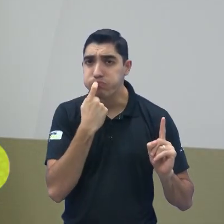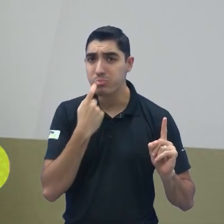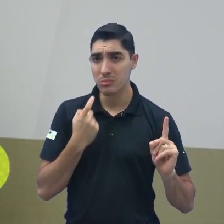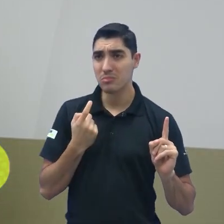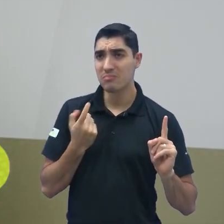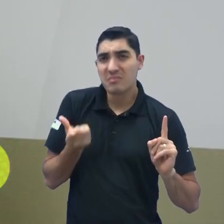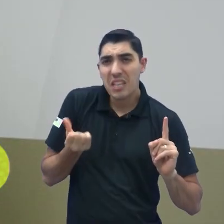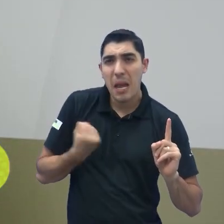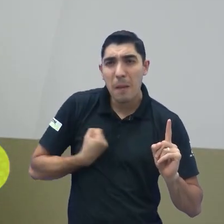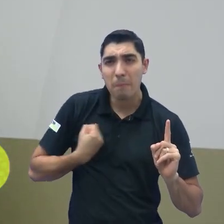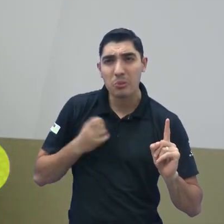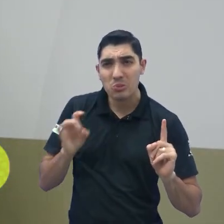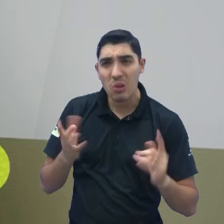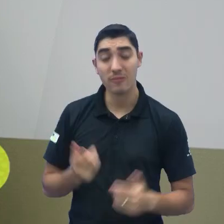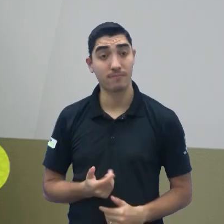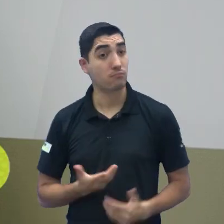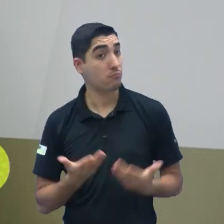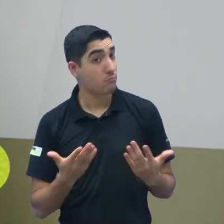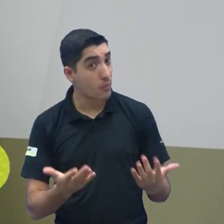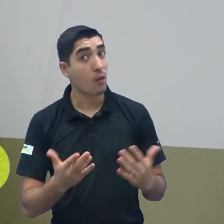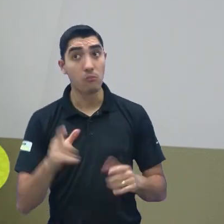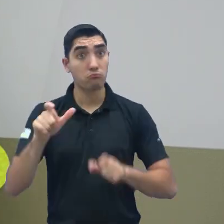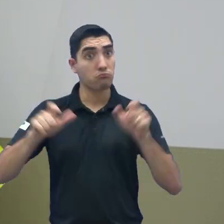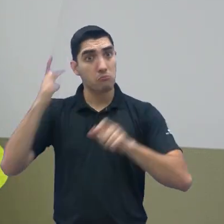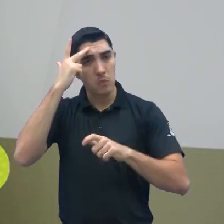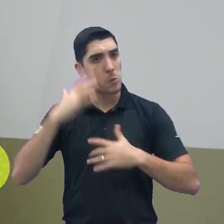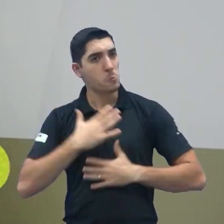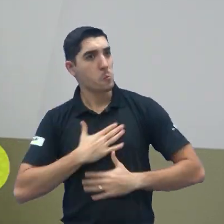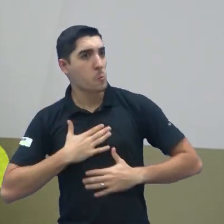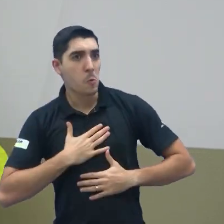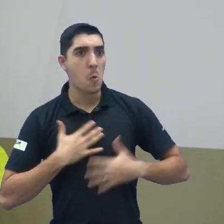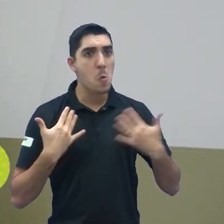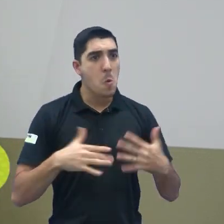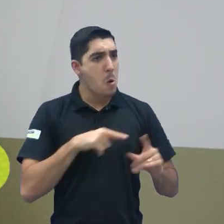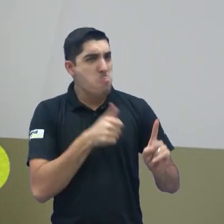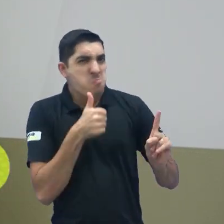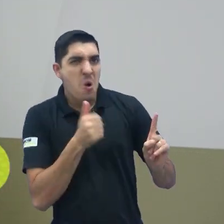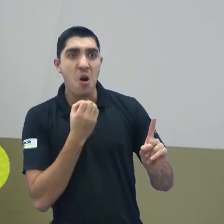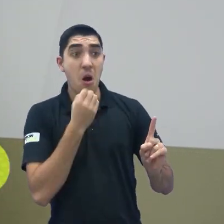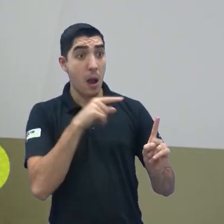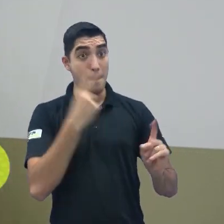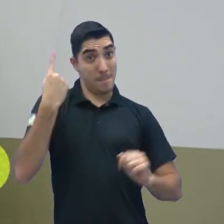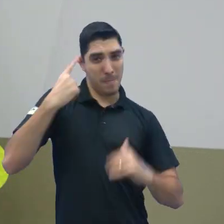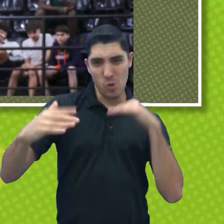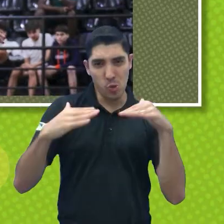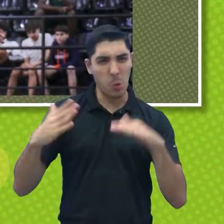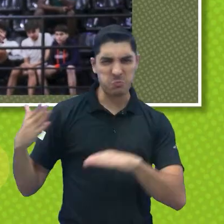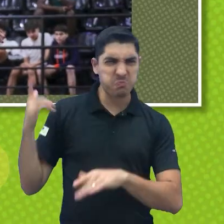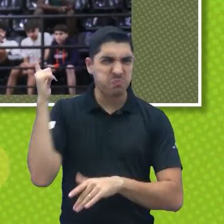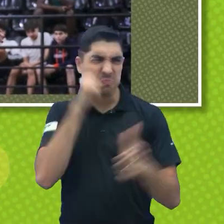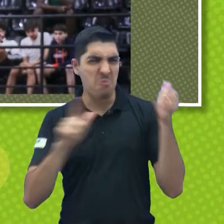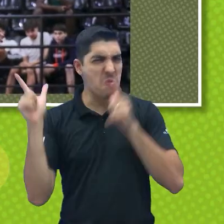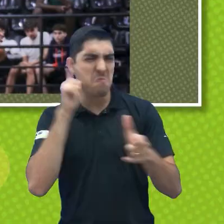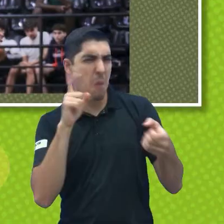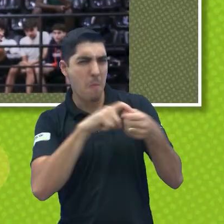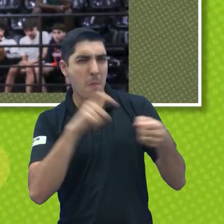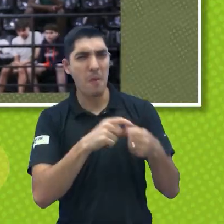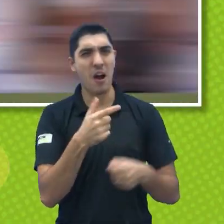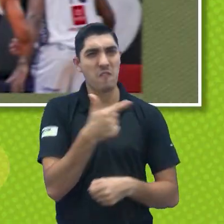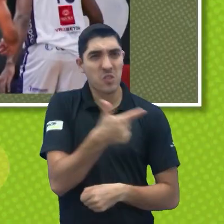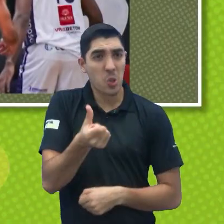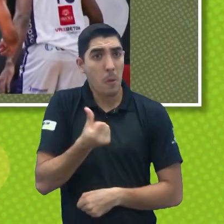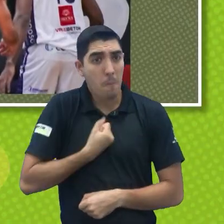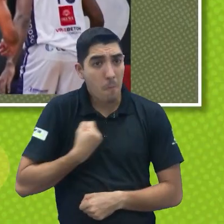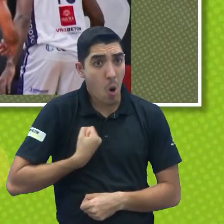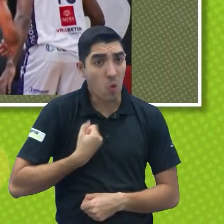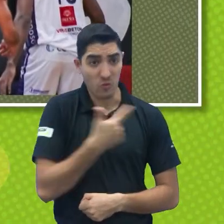Exatamente, Ver. Um reforço que a torcida esperou tanto, que no primeiro jogo já chegou com 22 pontos, mostrando a que veio, e nos últimos jogos já não está tendo um rendimento tão